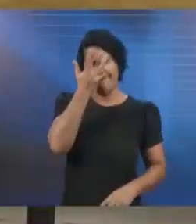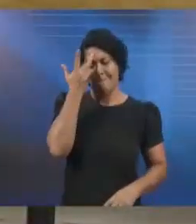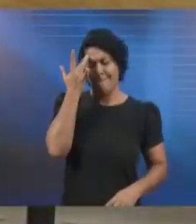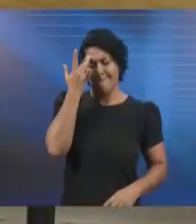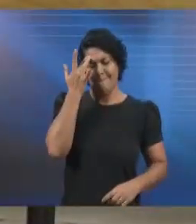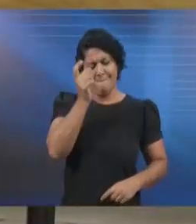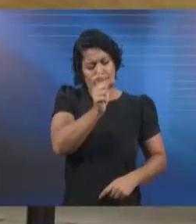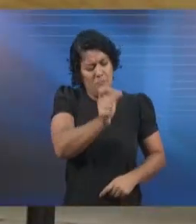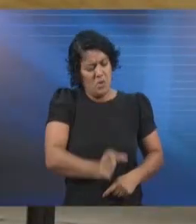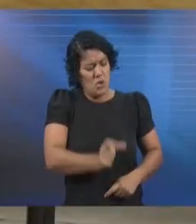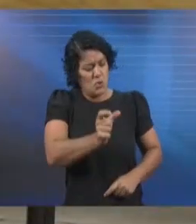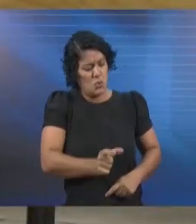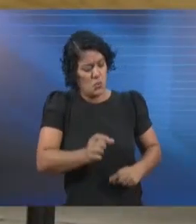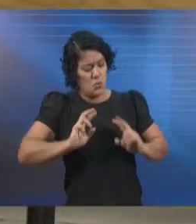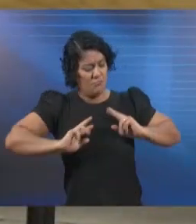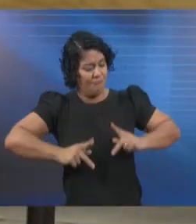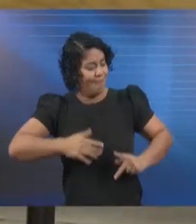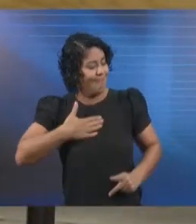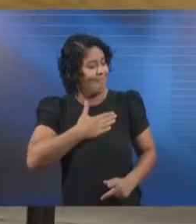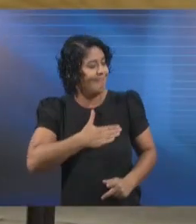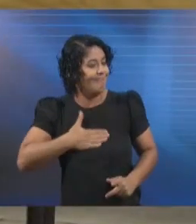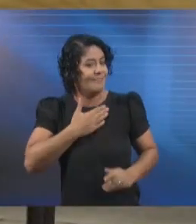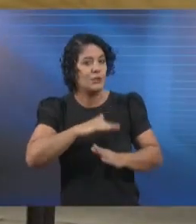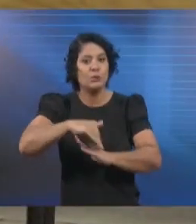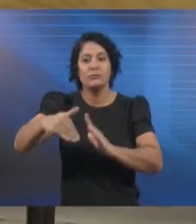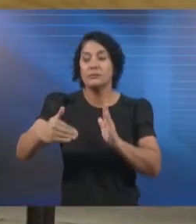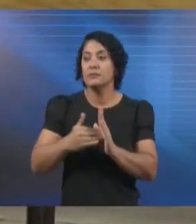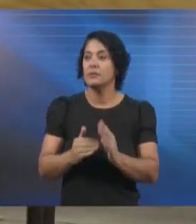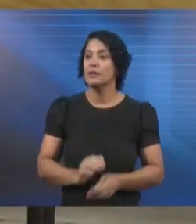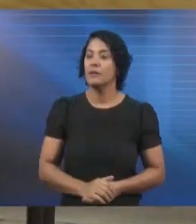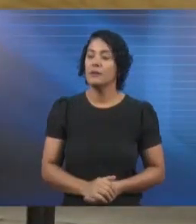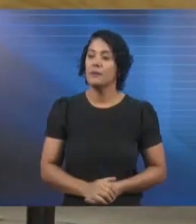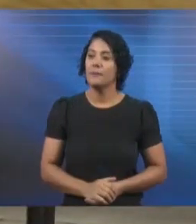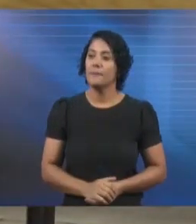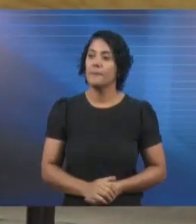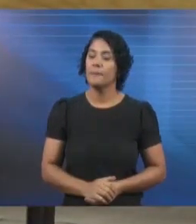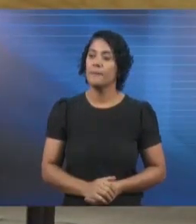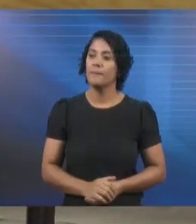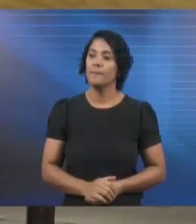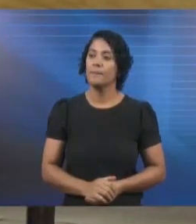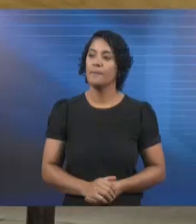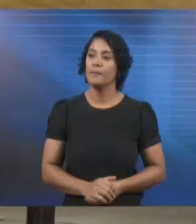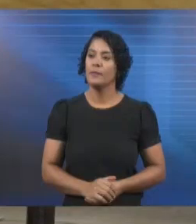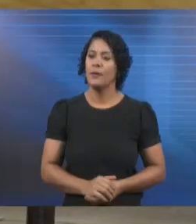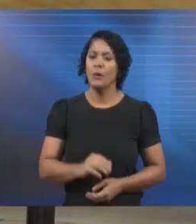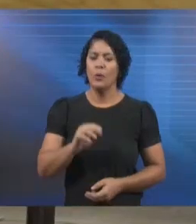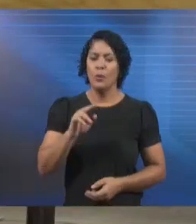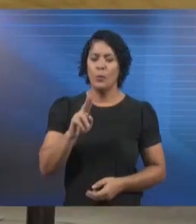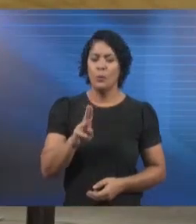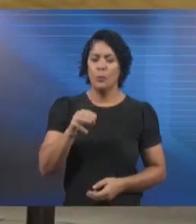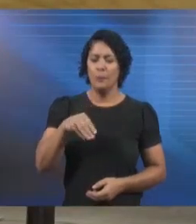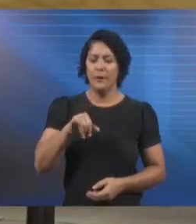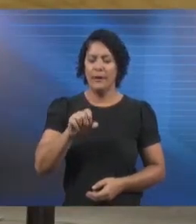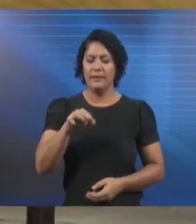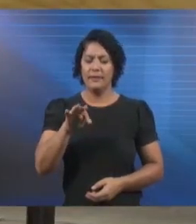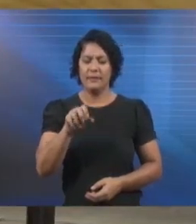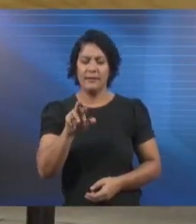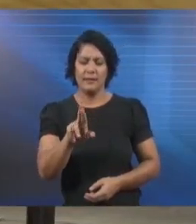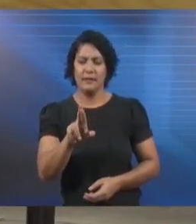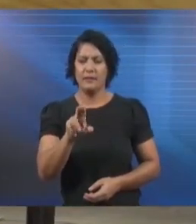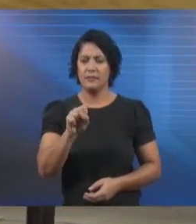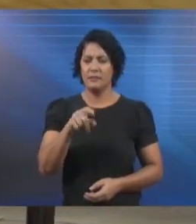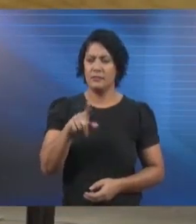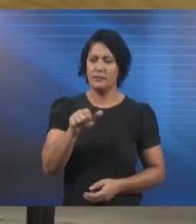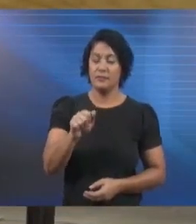eh querido por todos me refiro a ao Senhor o Maitá de Souza falecido no dia de